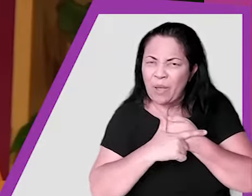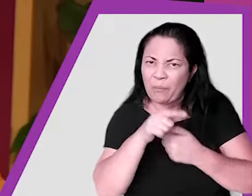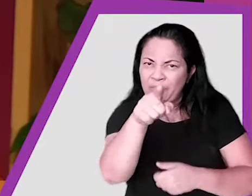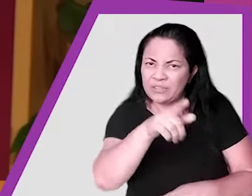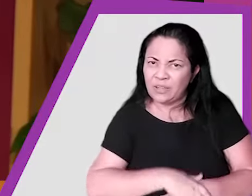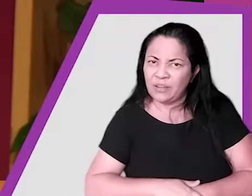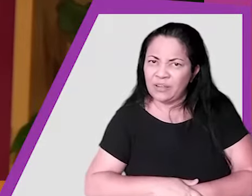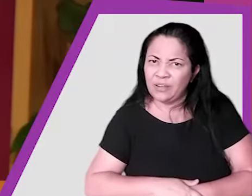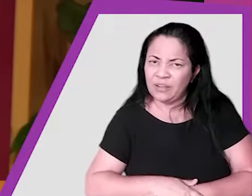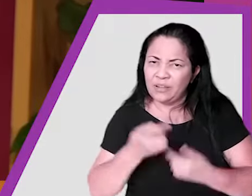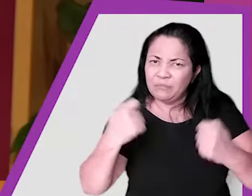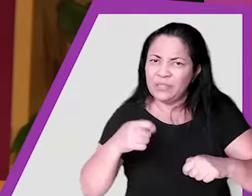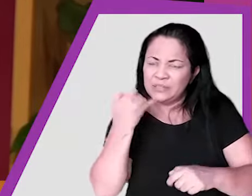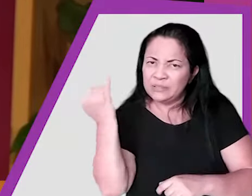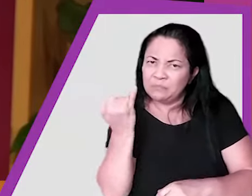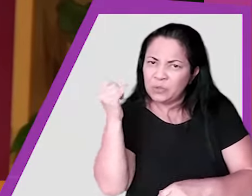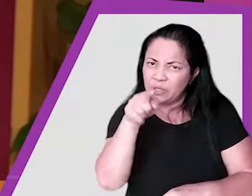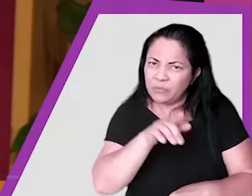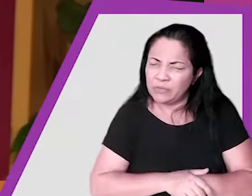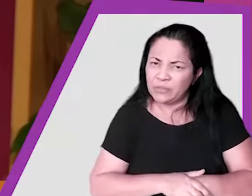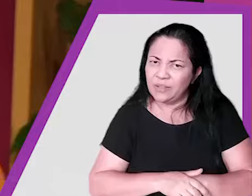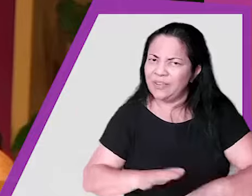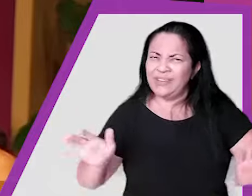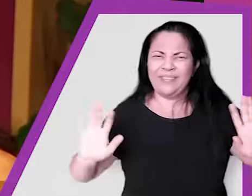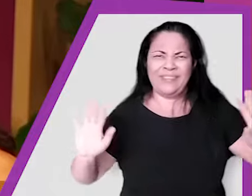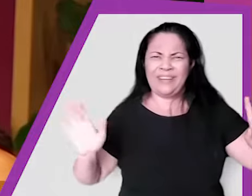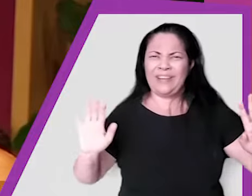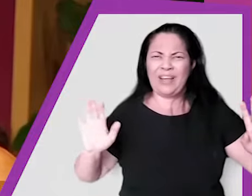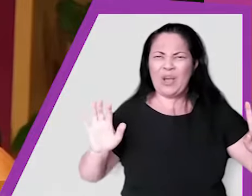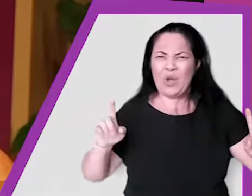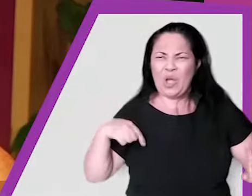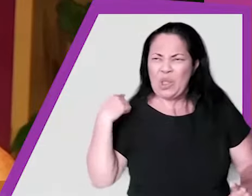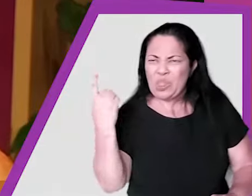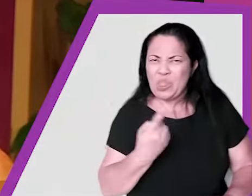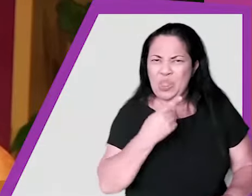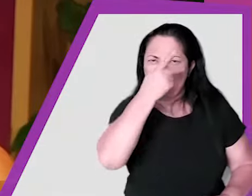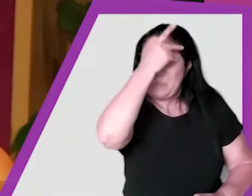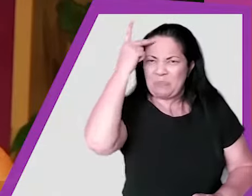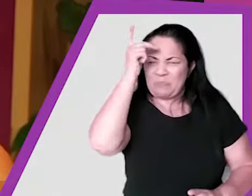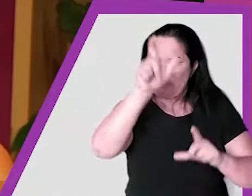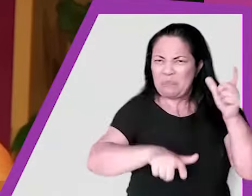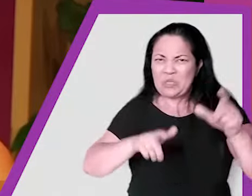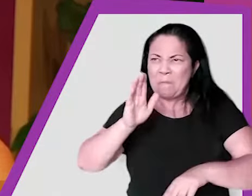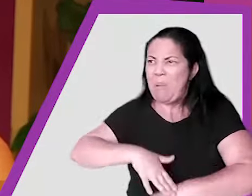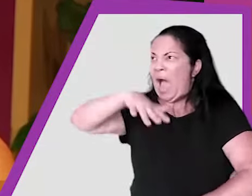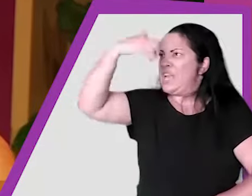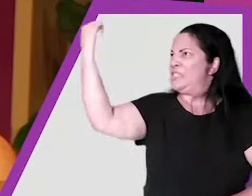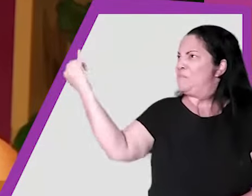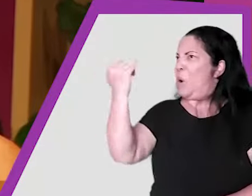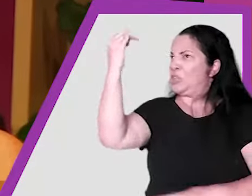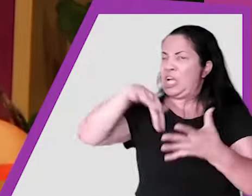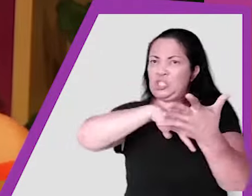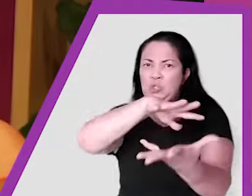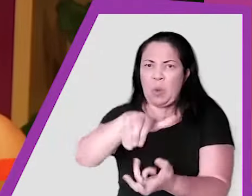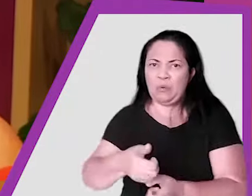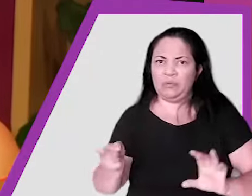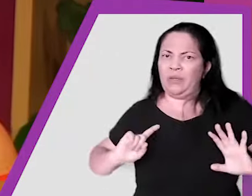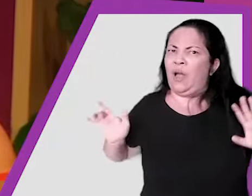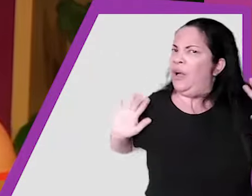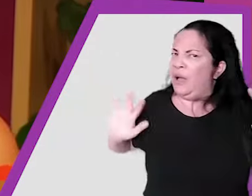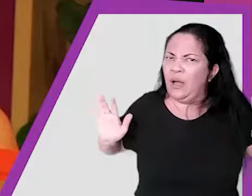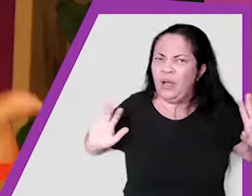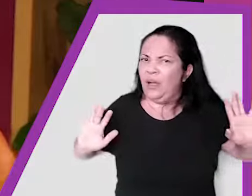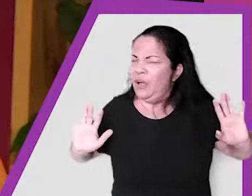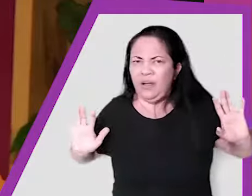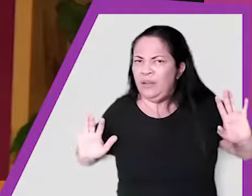precisam existir se eles forem úteis para a gente, é uma maluquice. É se colocar muito, como espécie, nós